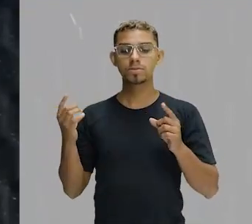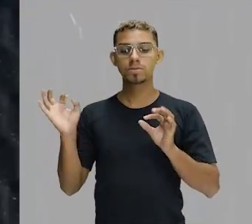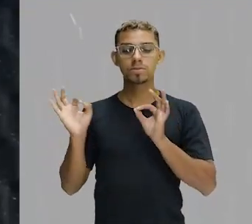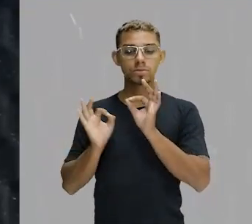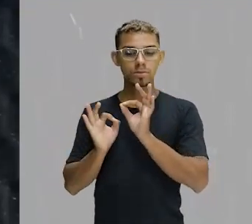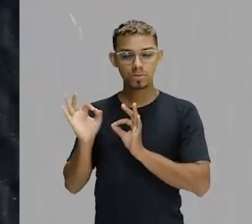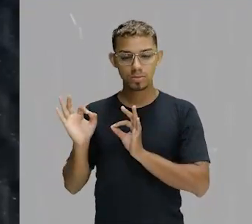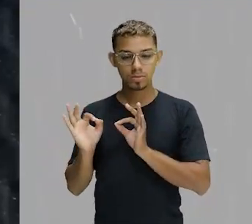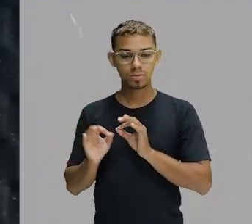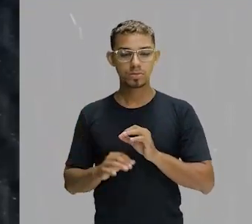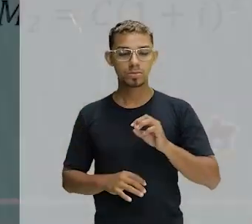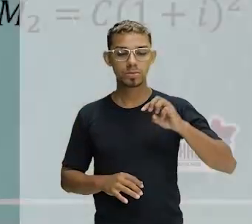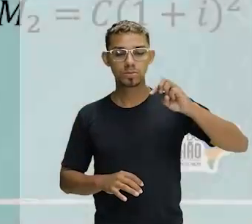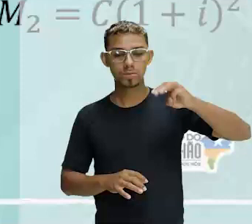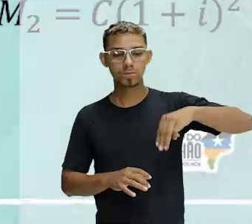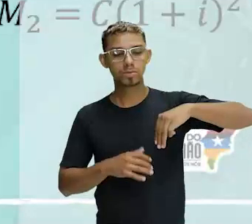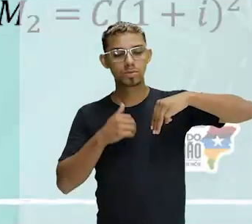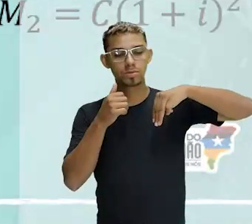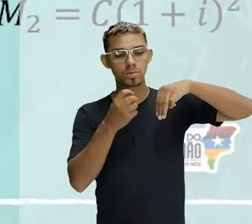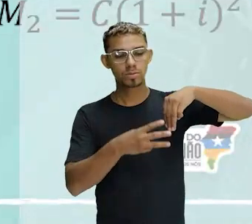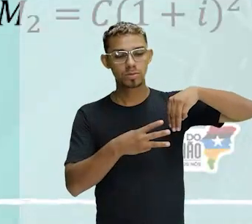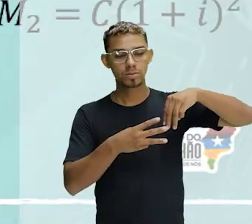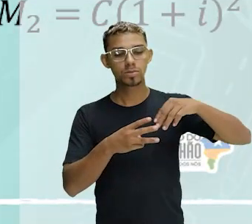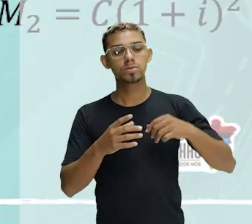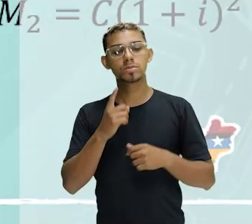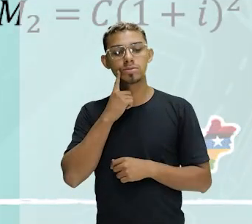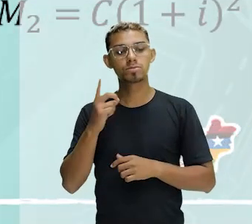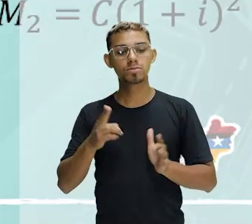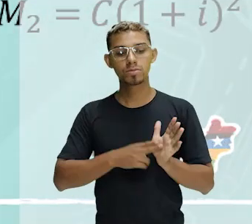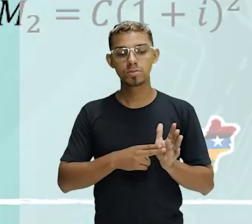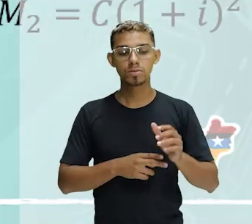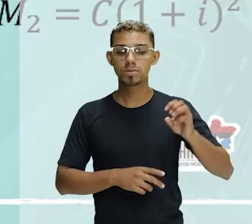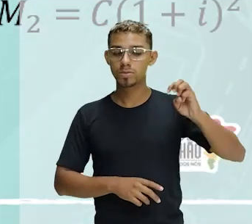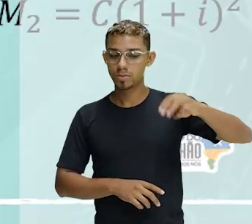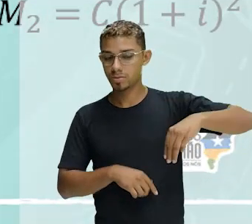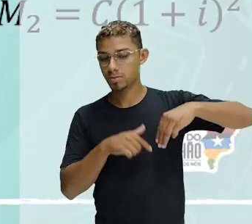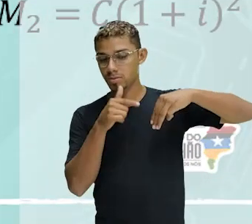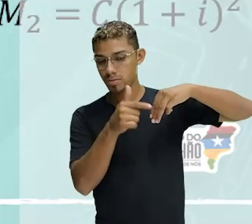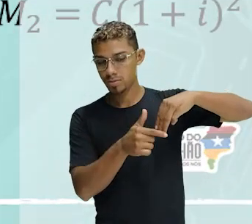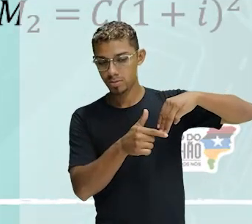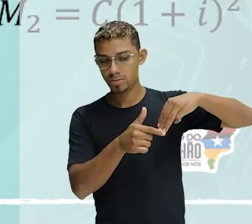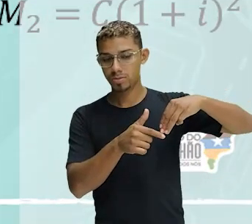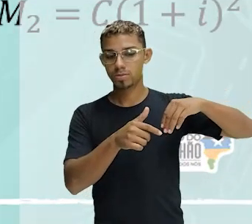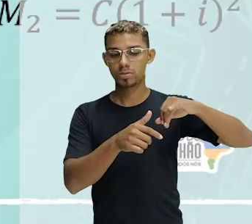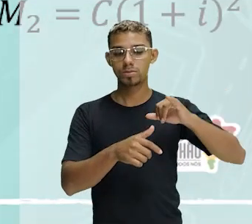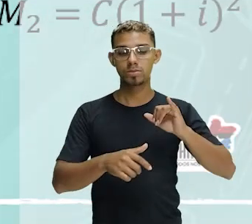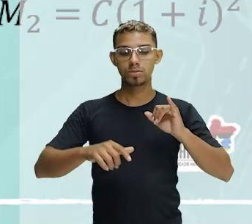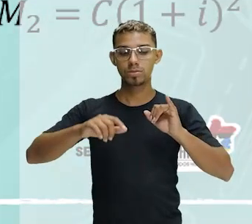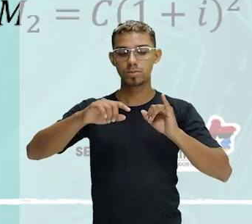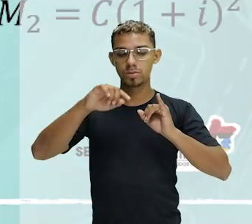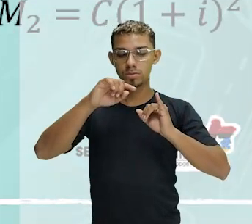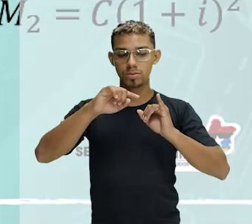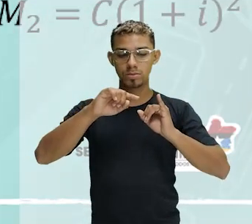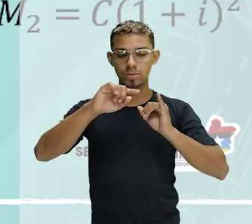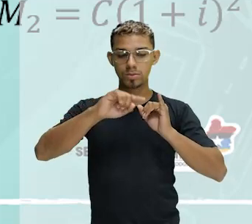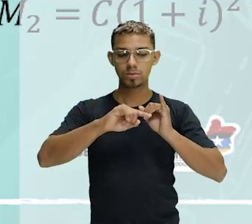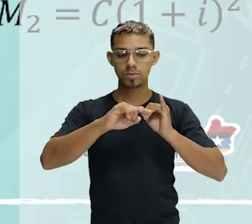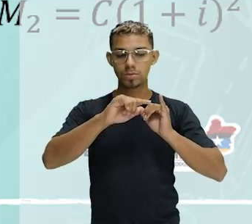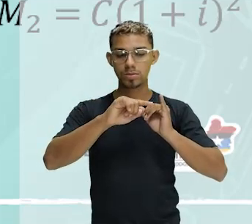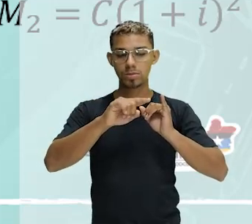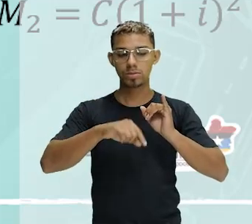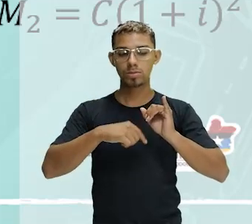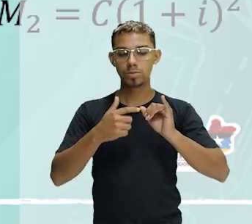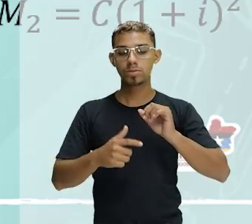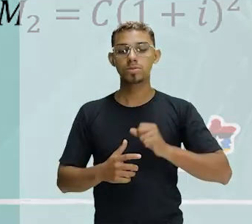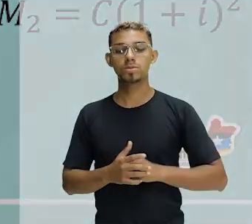ajustar. O M3 vai ser quem? Capital que multiplica 1 mais I elevado à terceira. Se for montante